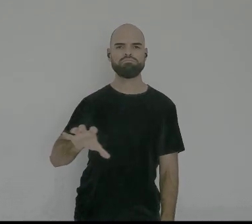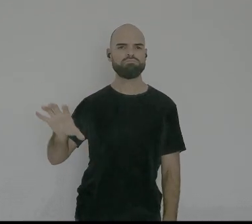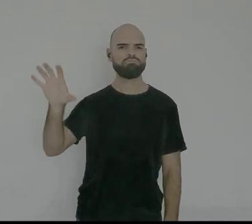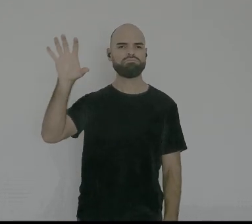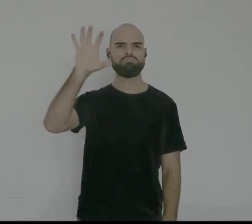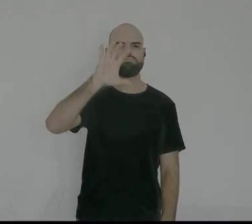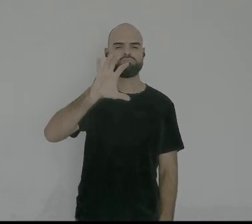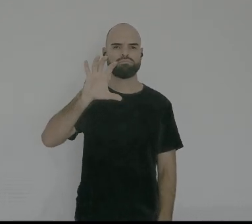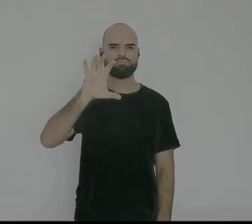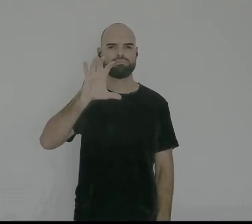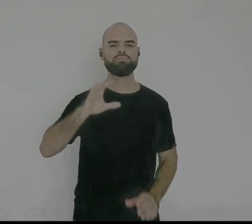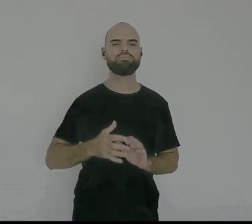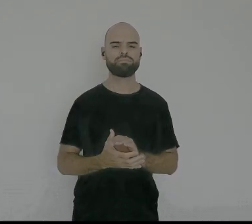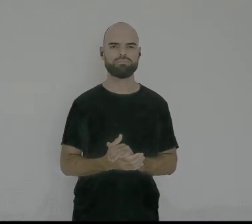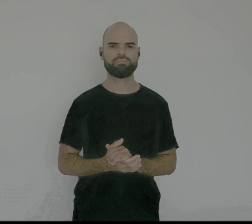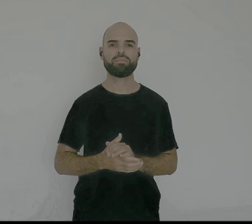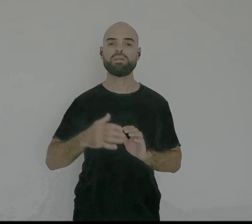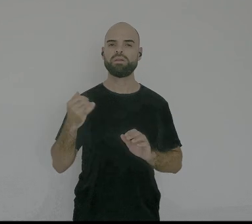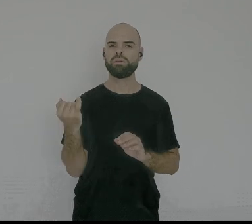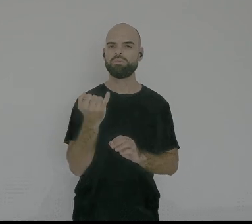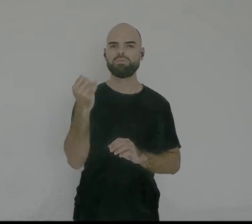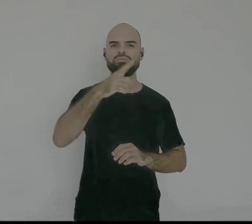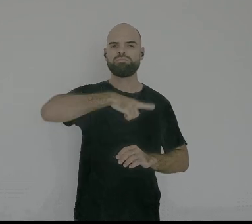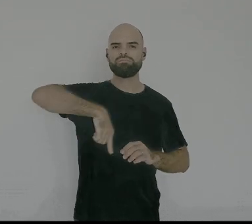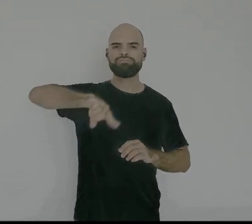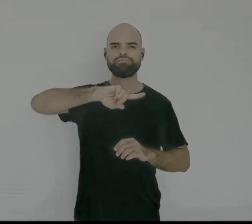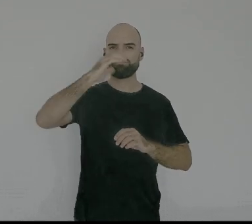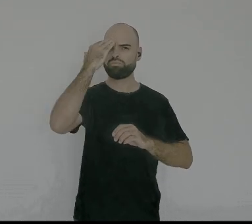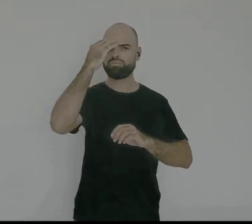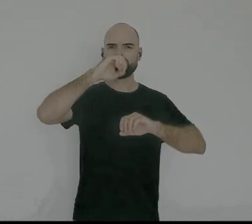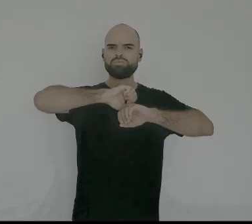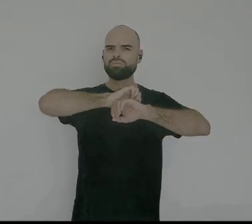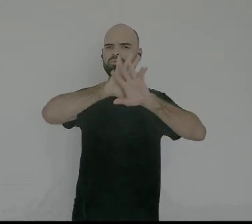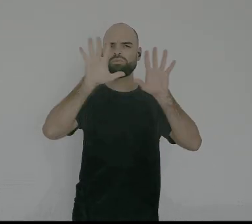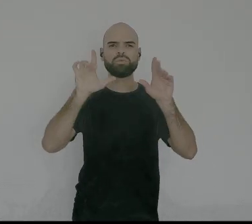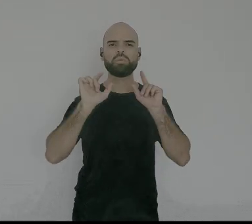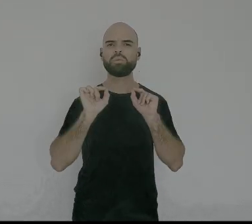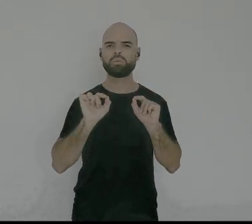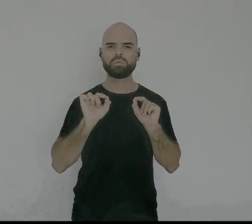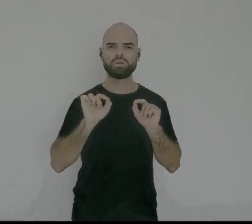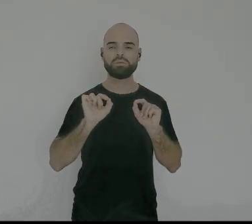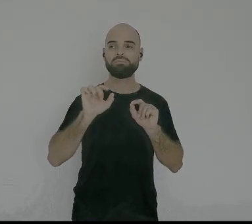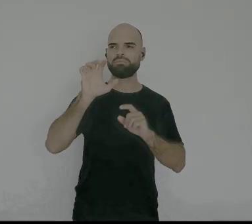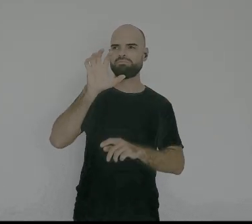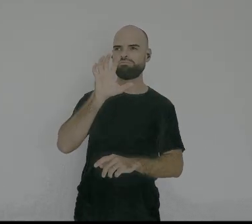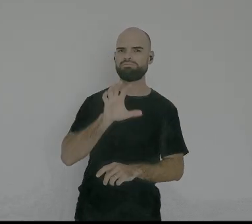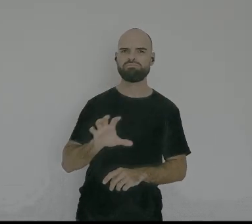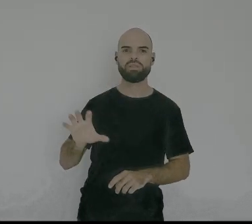é fundamental que a gente entenda que as redes